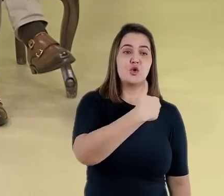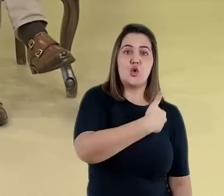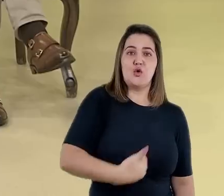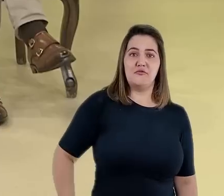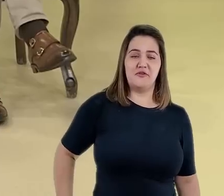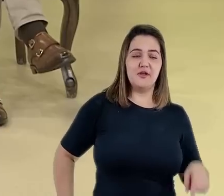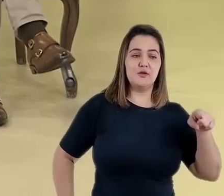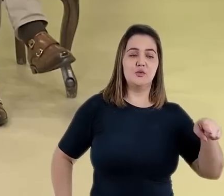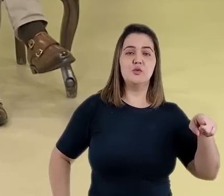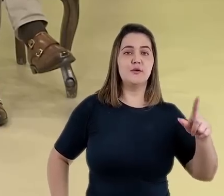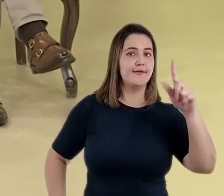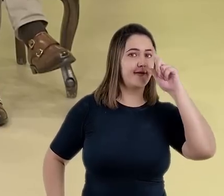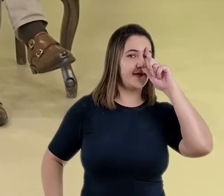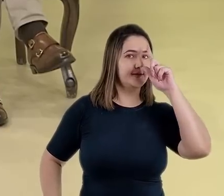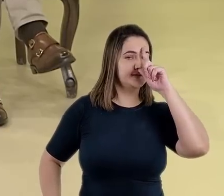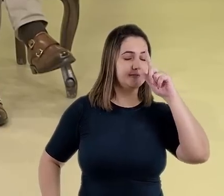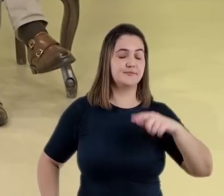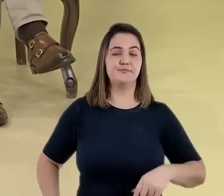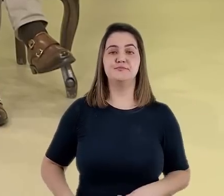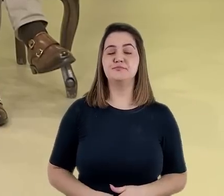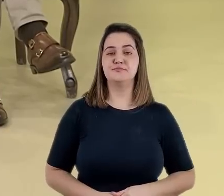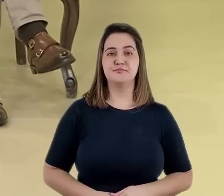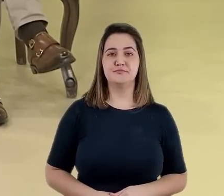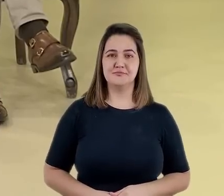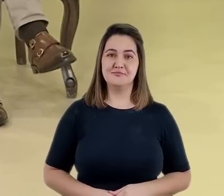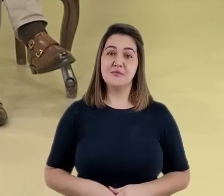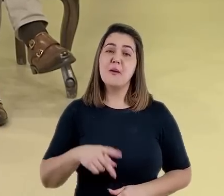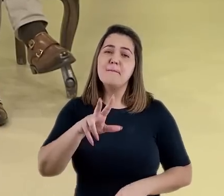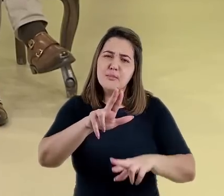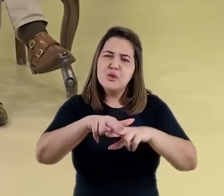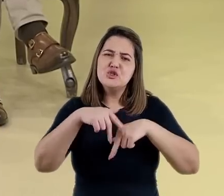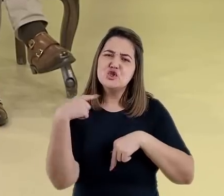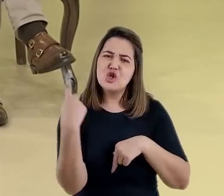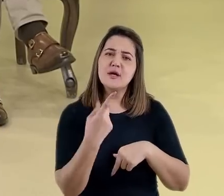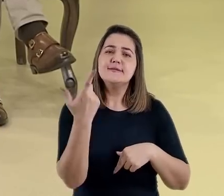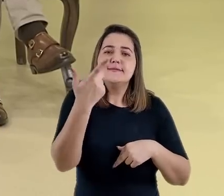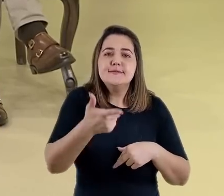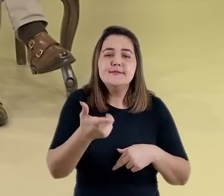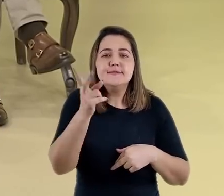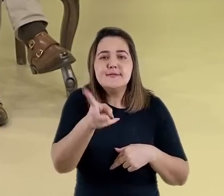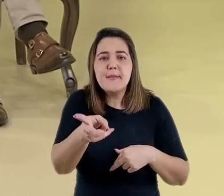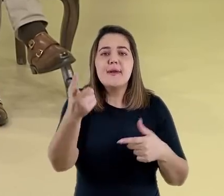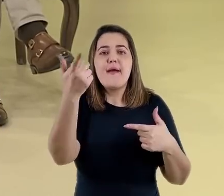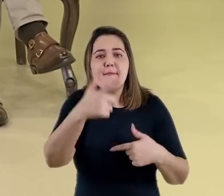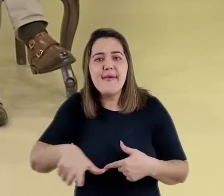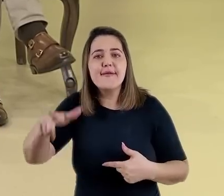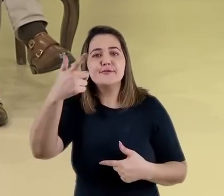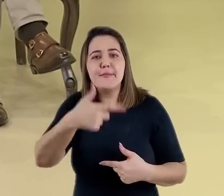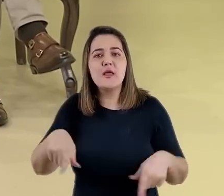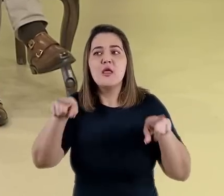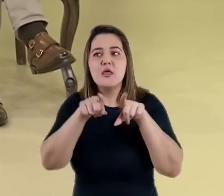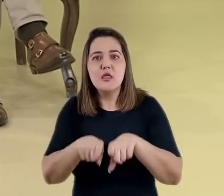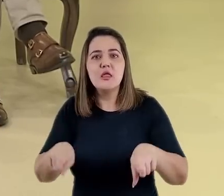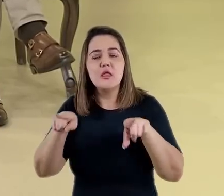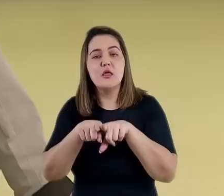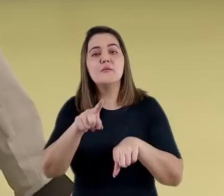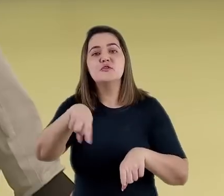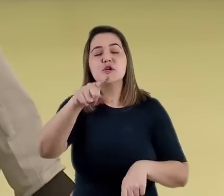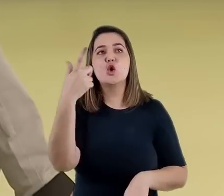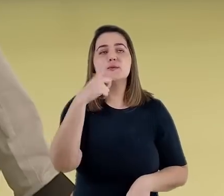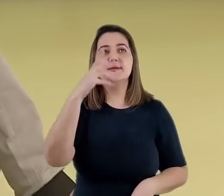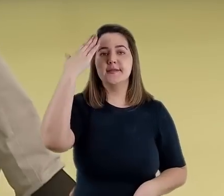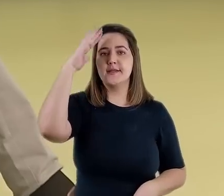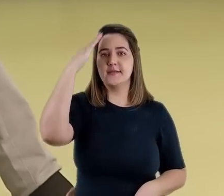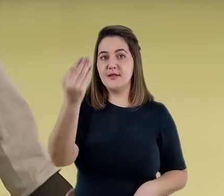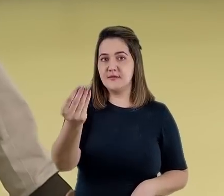também os seus 4 generais que dividiriam o seu reino depois da sua morte. A repetição também faz parte da didática. E aí